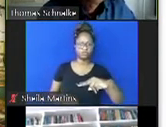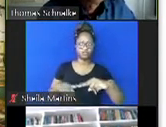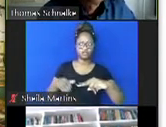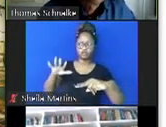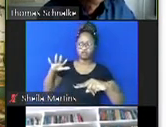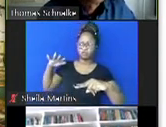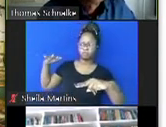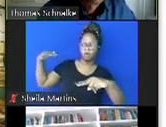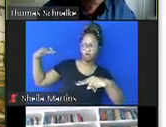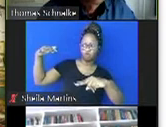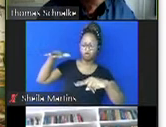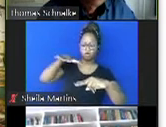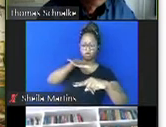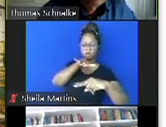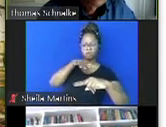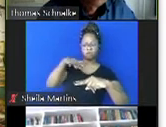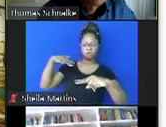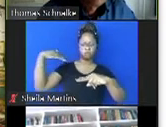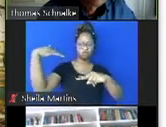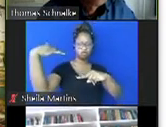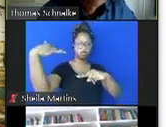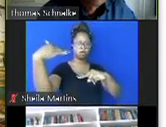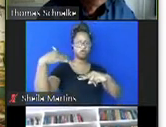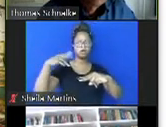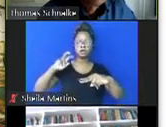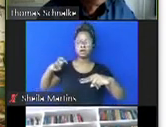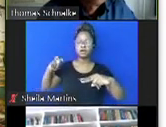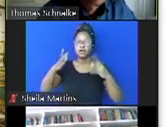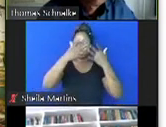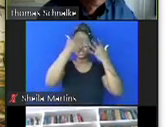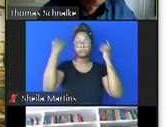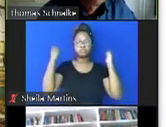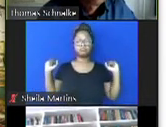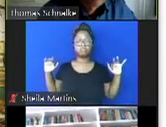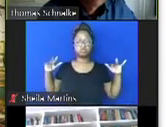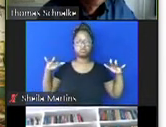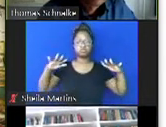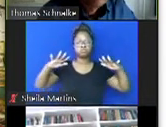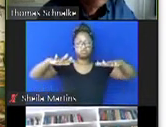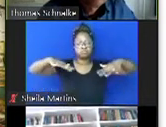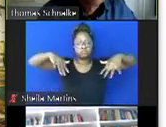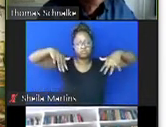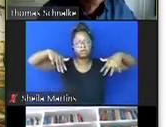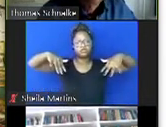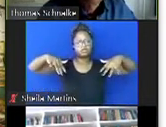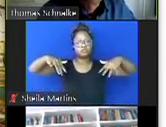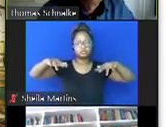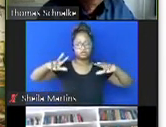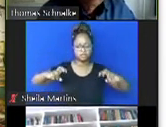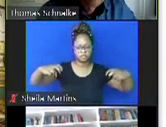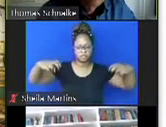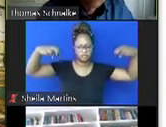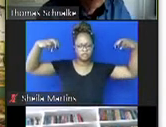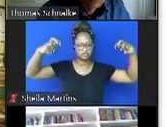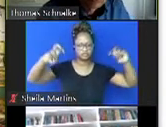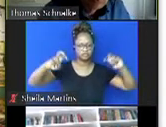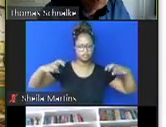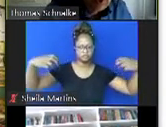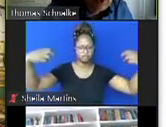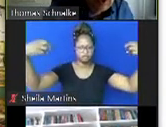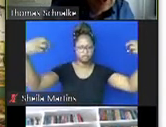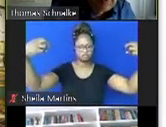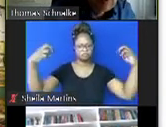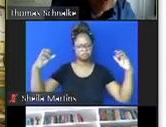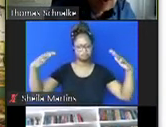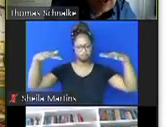então, toma seus lugares na arquibancada acima, e todas as perspectivas, então, são